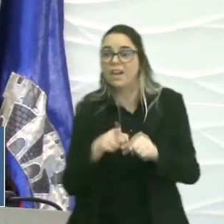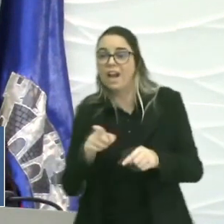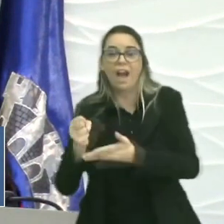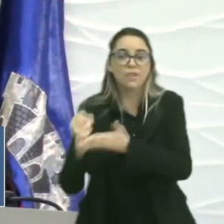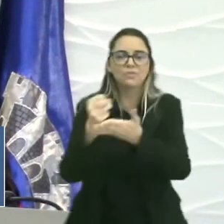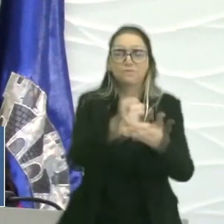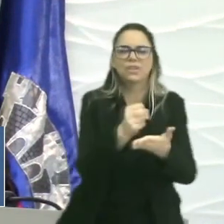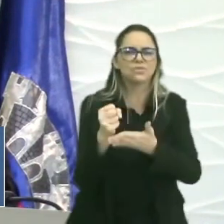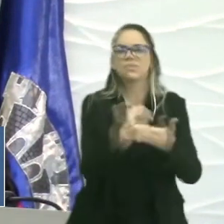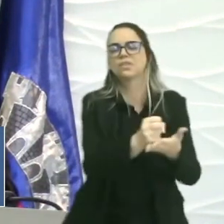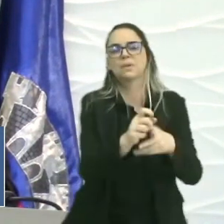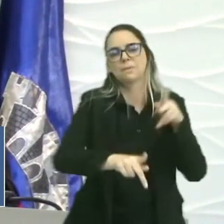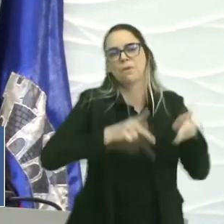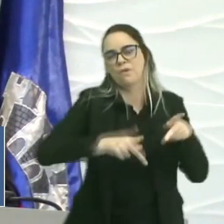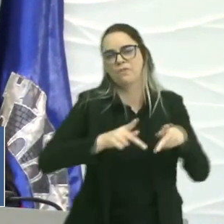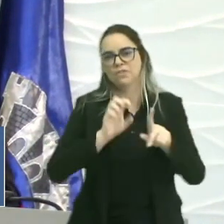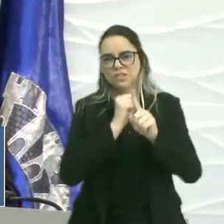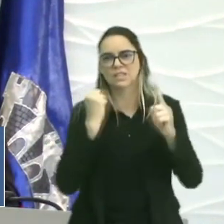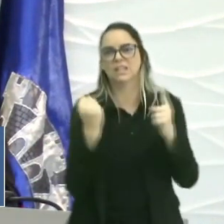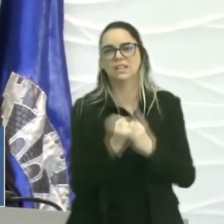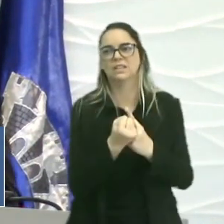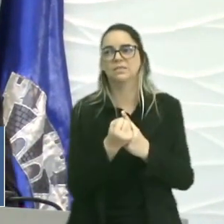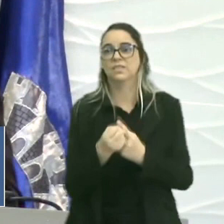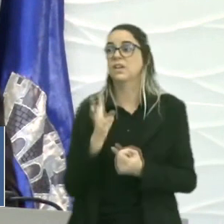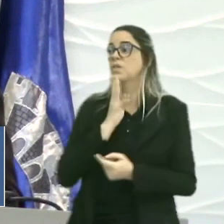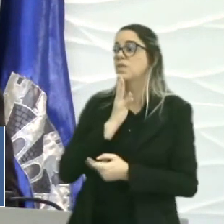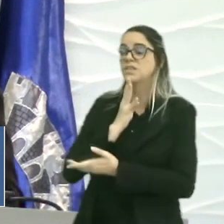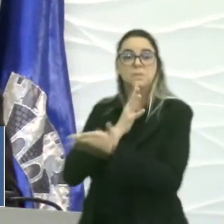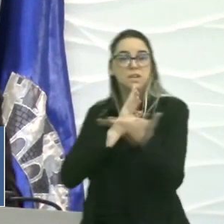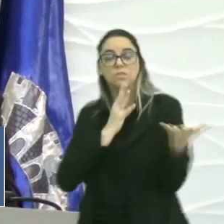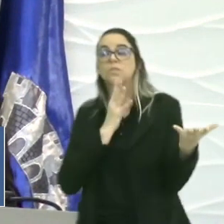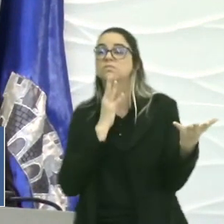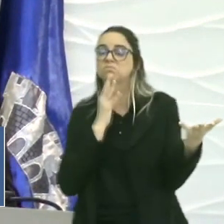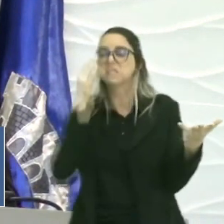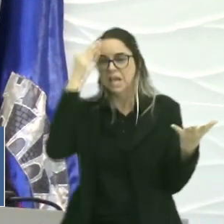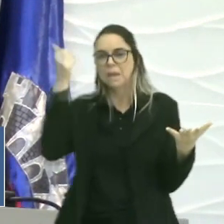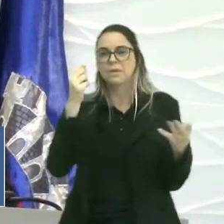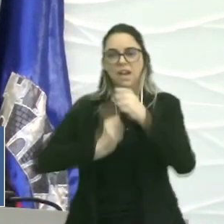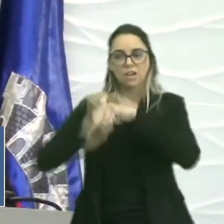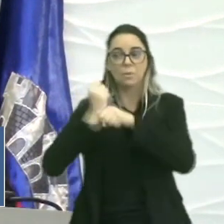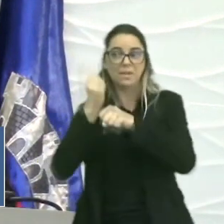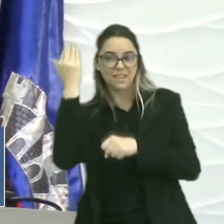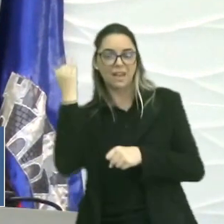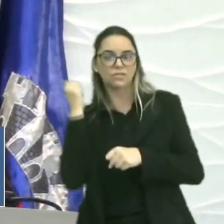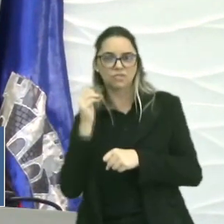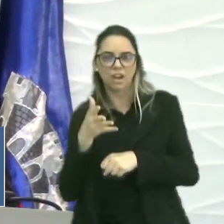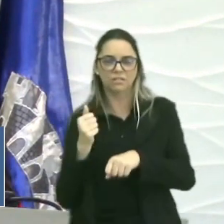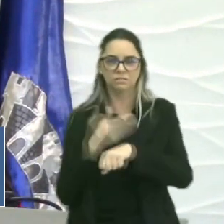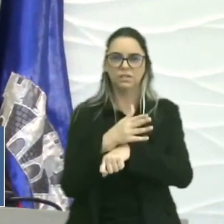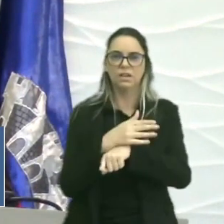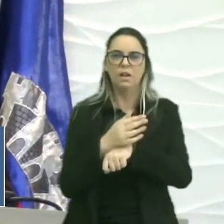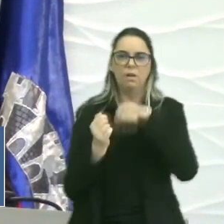nossa população. Esse piso é de conhecimento de todos, que foi aprovado no ano passado e passou por